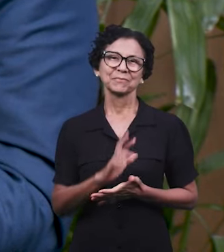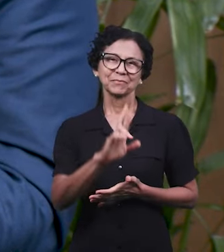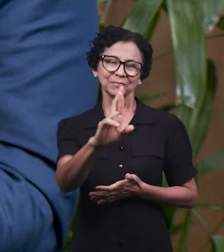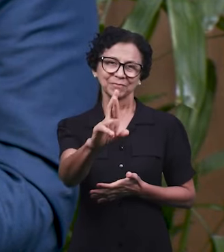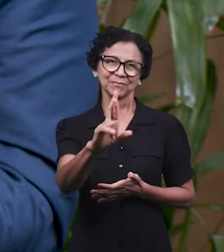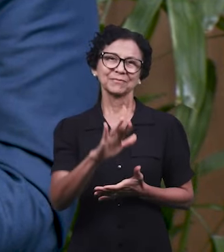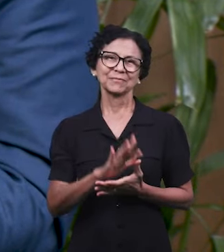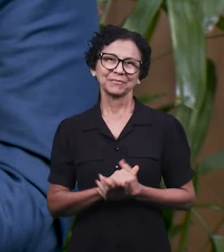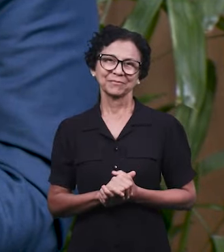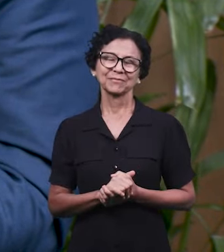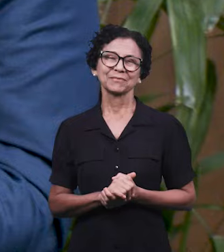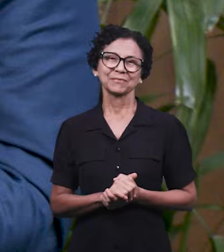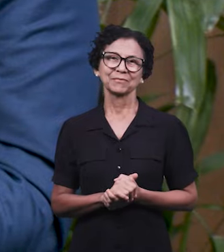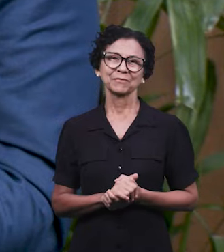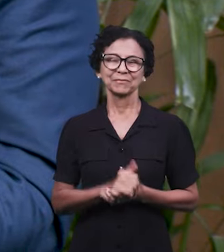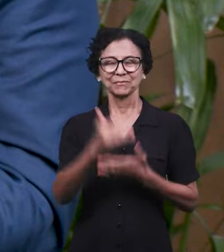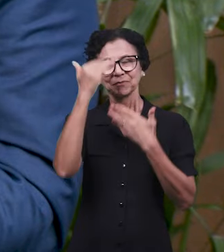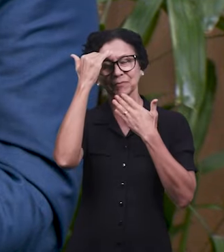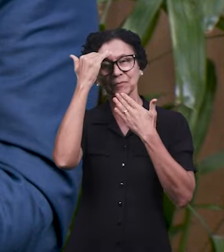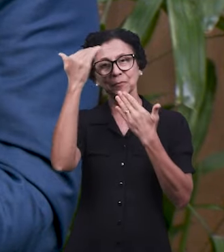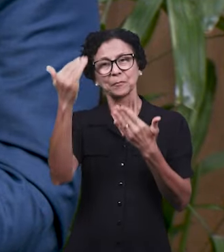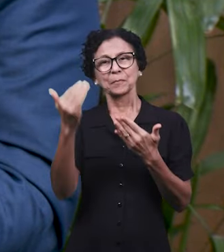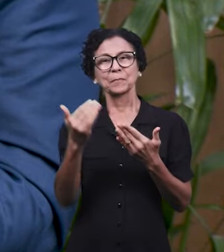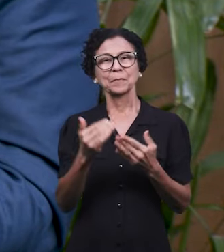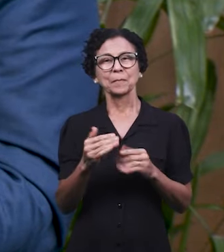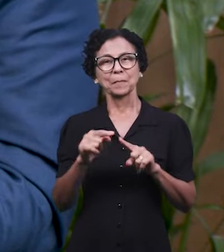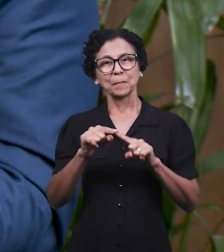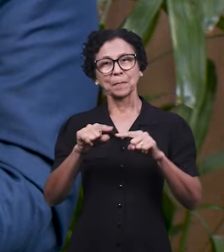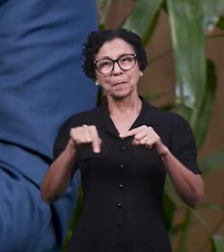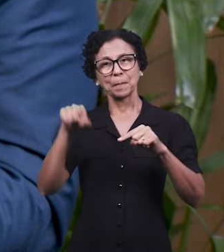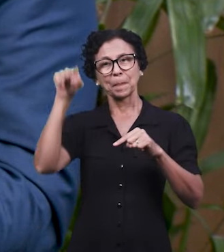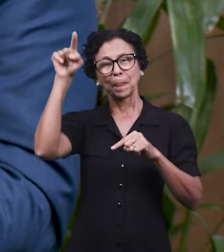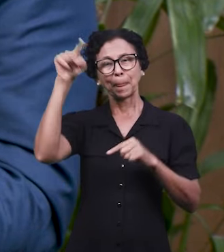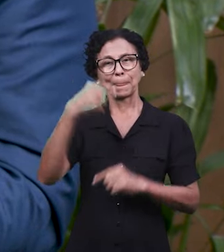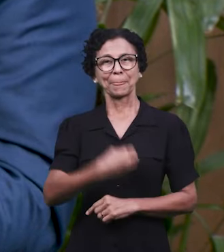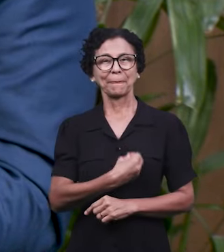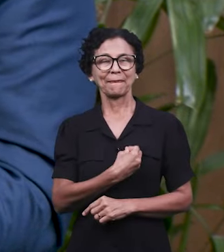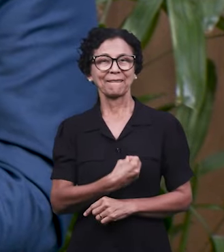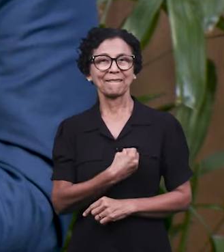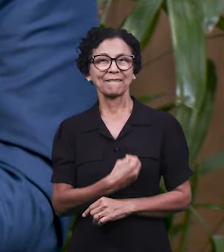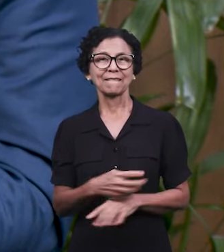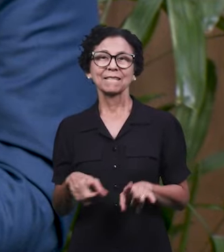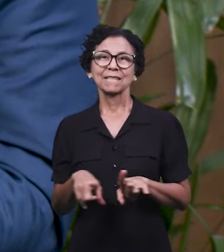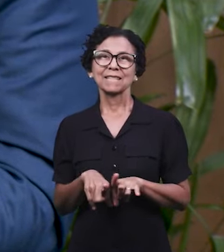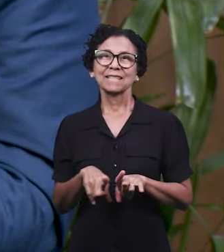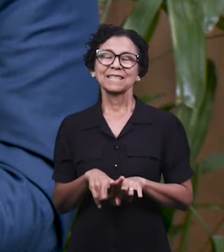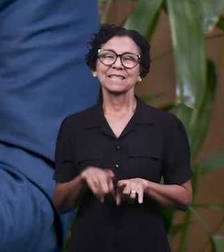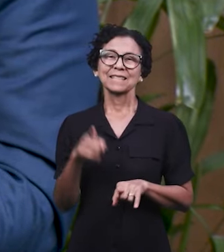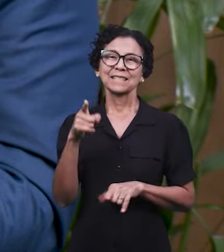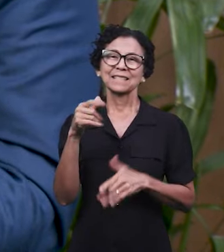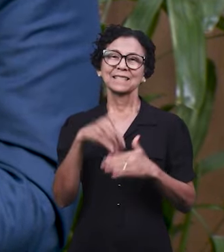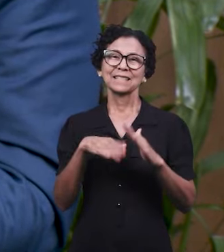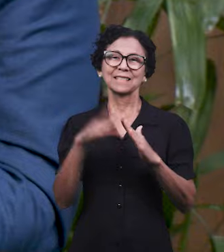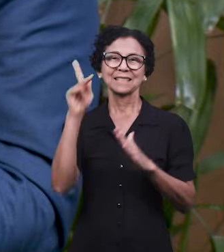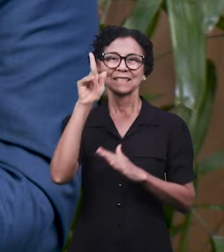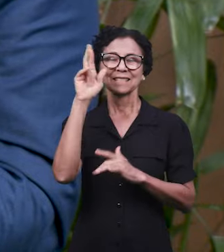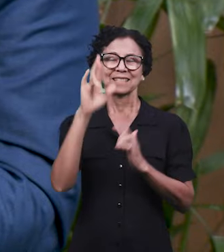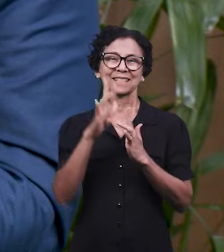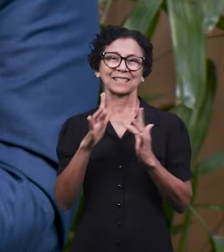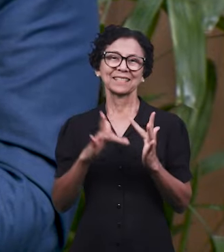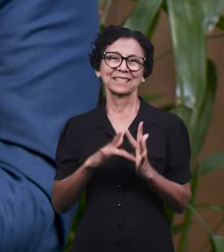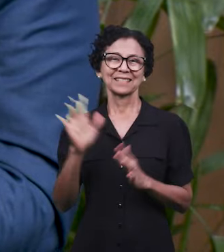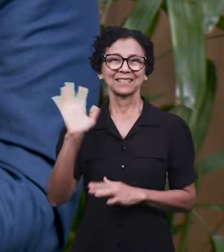eh com relação a essas perguntas agradecemos também a sua audiência e gostaríamos de desejar você que está em casa